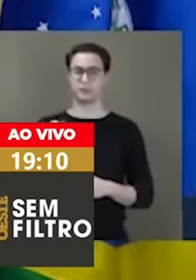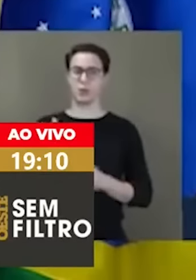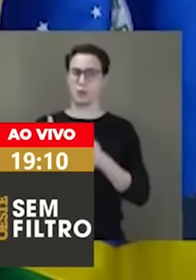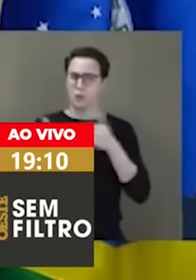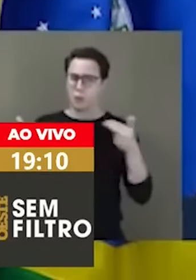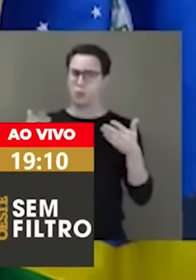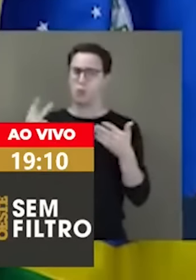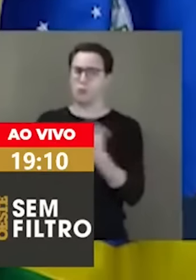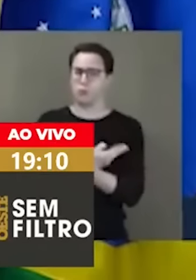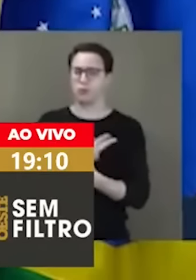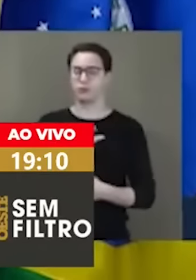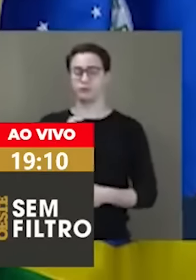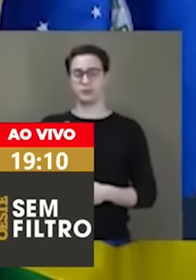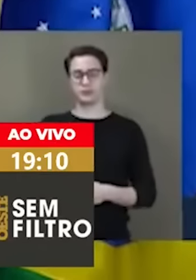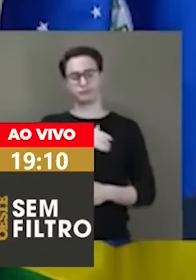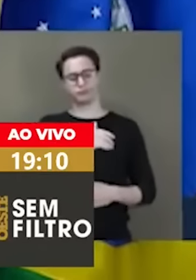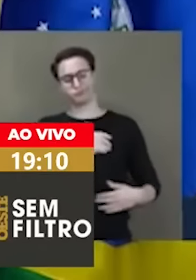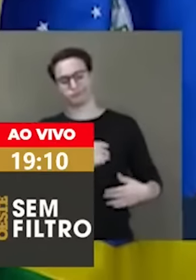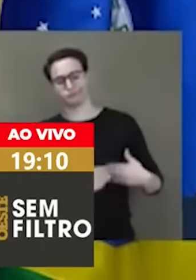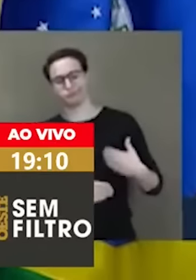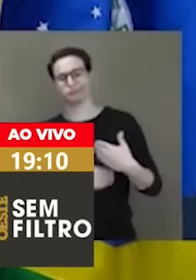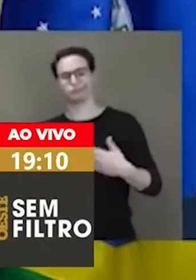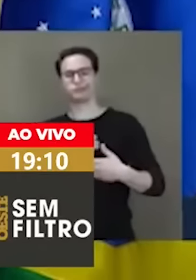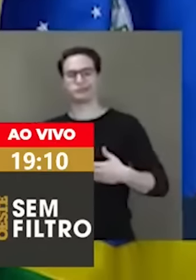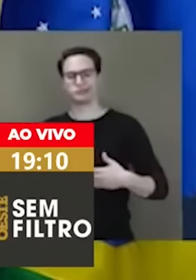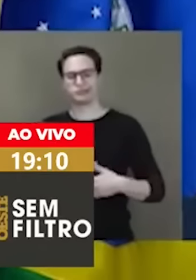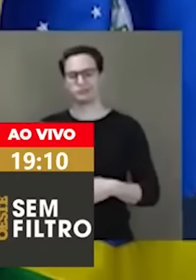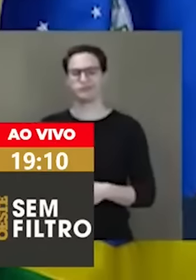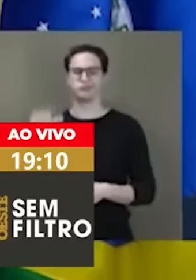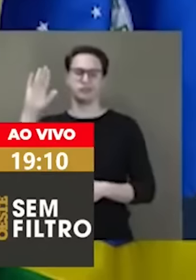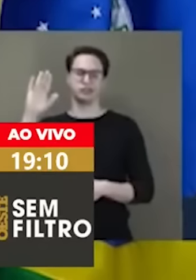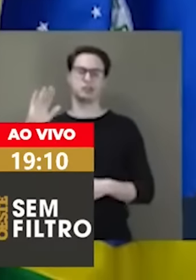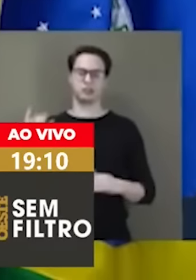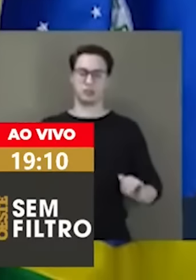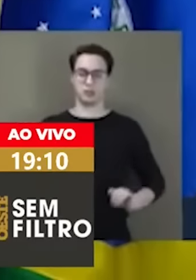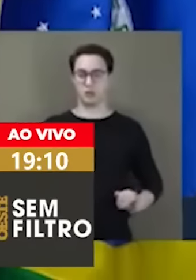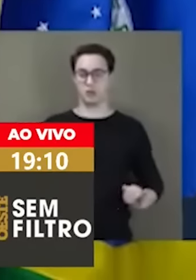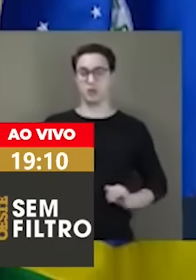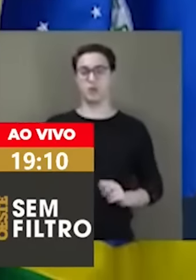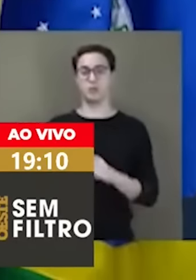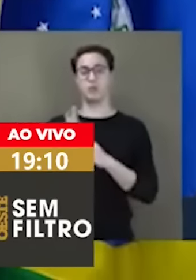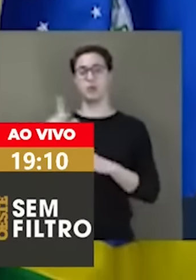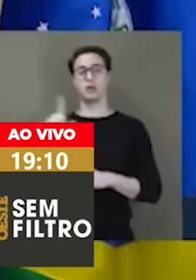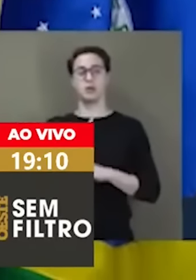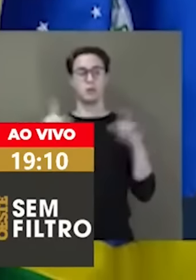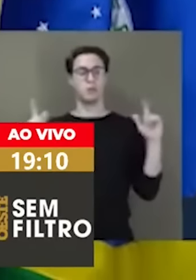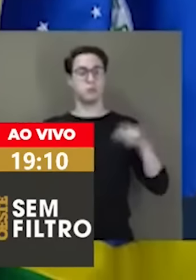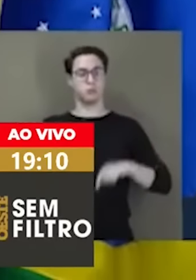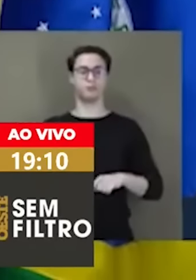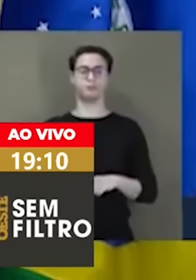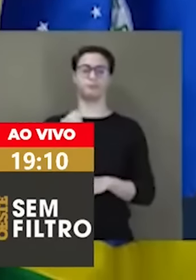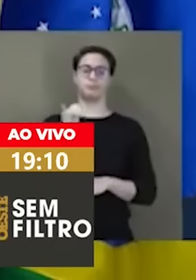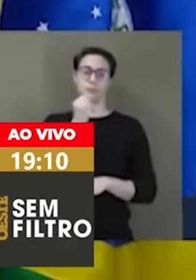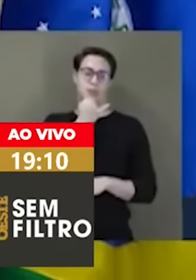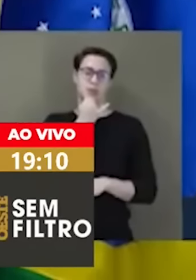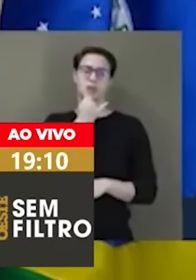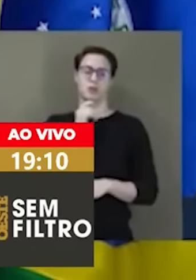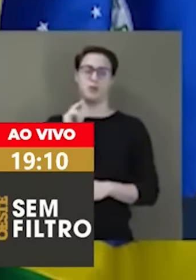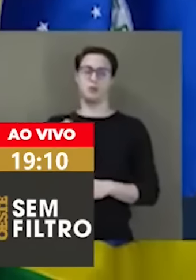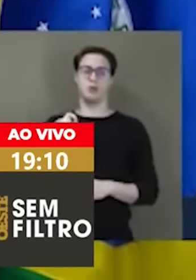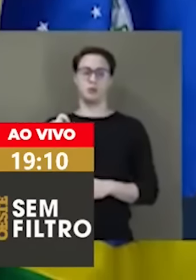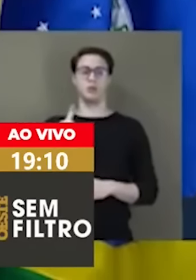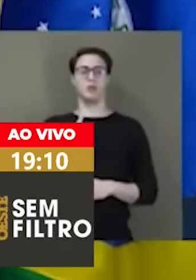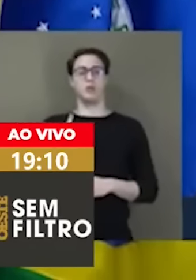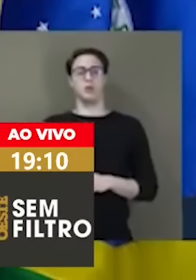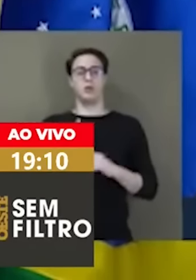Hamilton Mourão Saiu em defesa dos militares alvos da operação no plenário do Senado Mourão disse que os comandantes